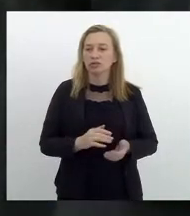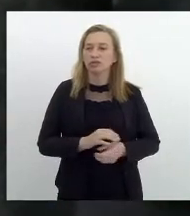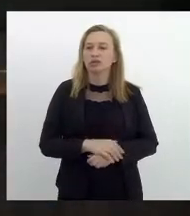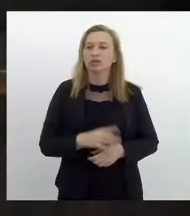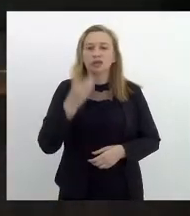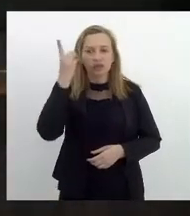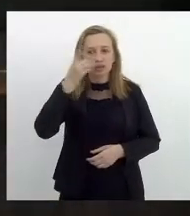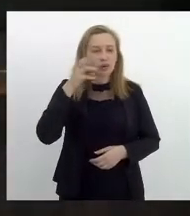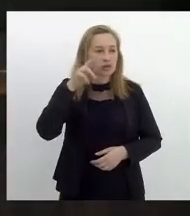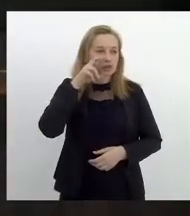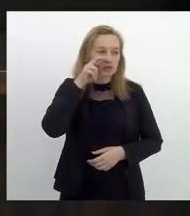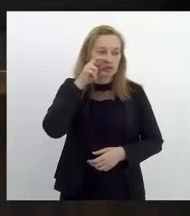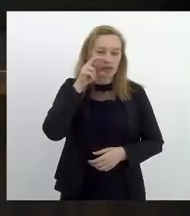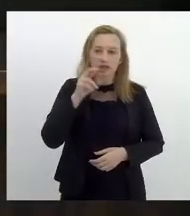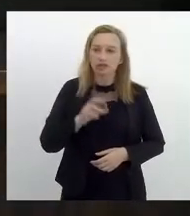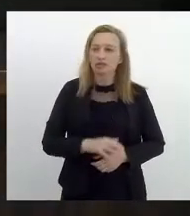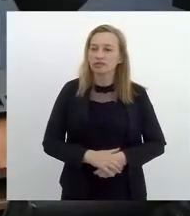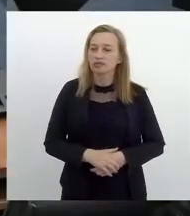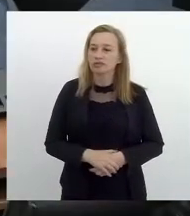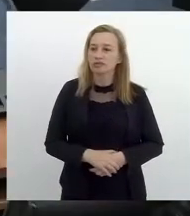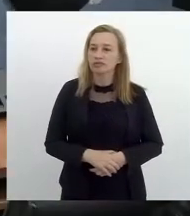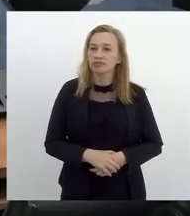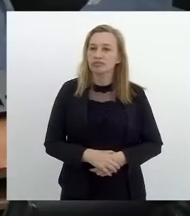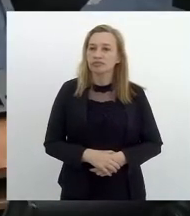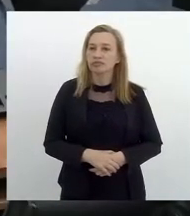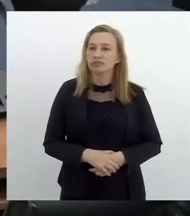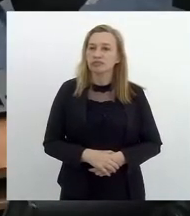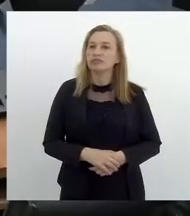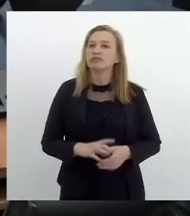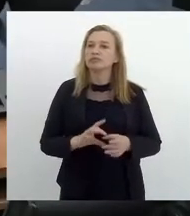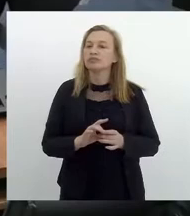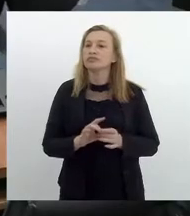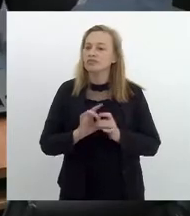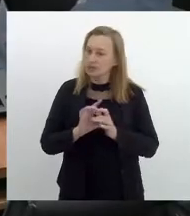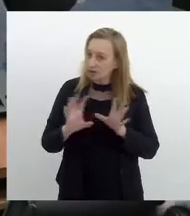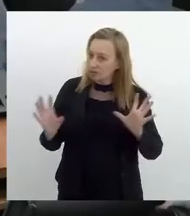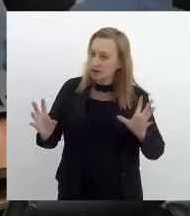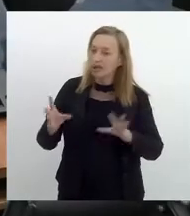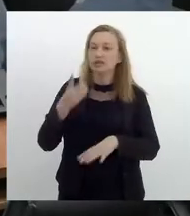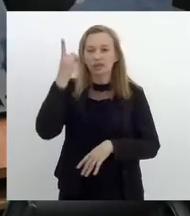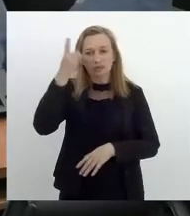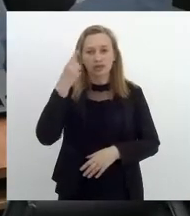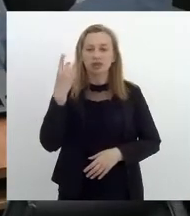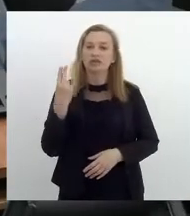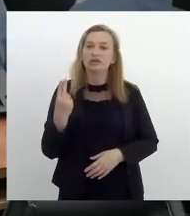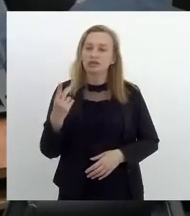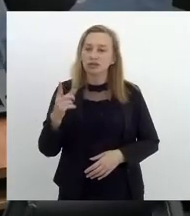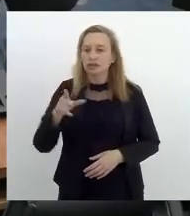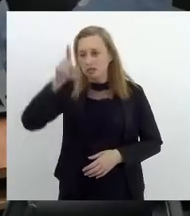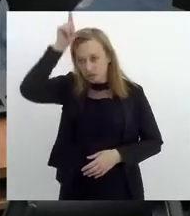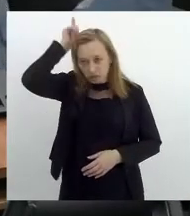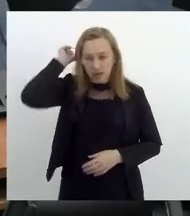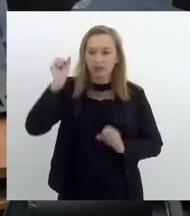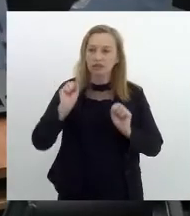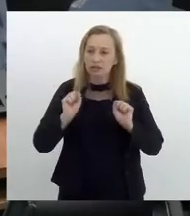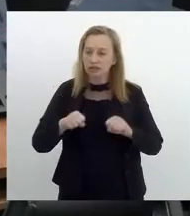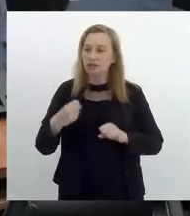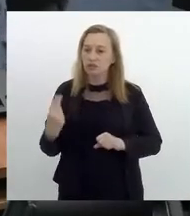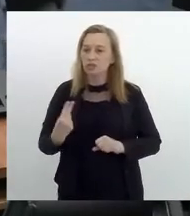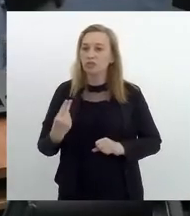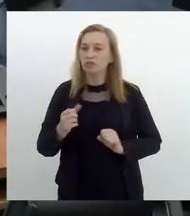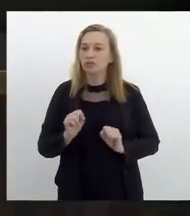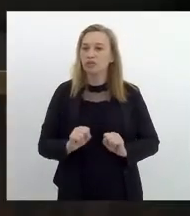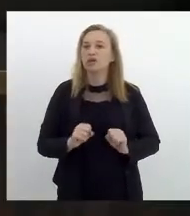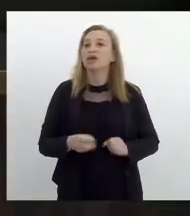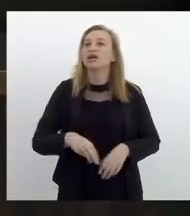deputado Rosenberg Reis. Está autorizado, deputado Luiz Paulo. Pelo deputado Rosenberg Reis, está concedida a coautoria. Então,